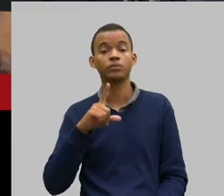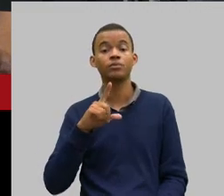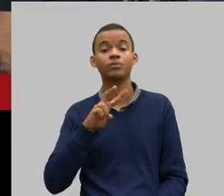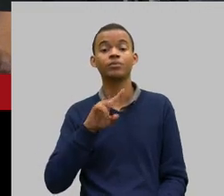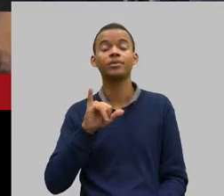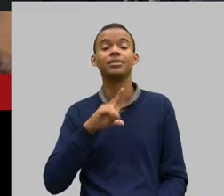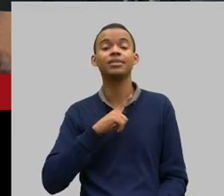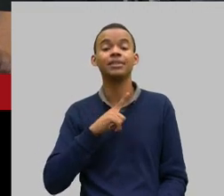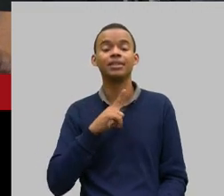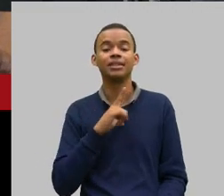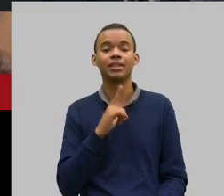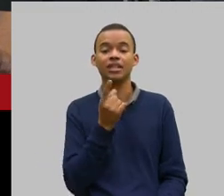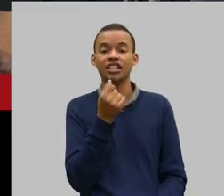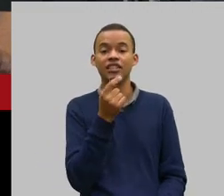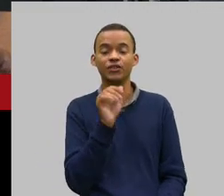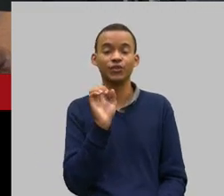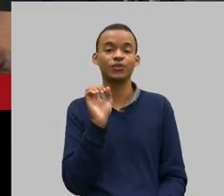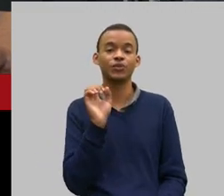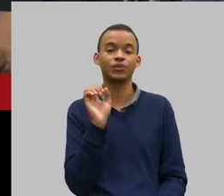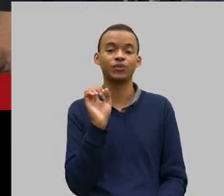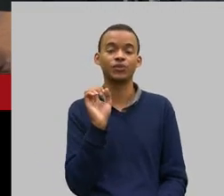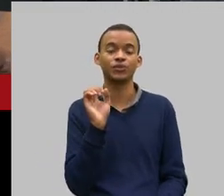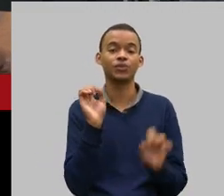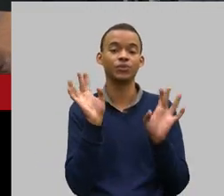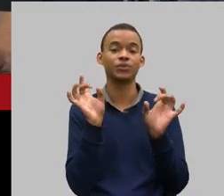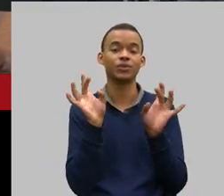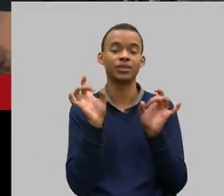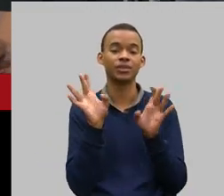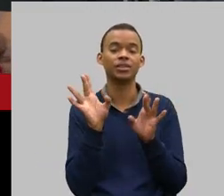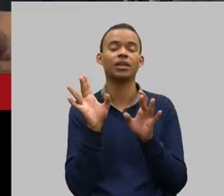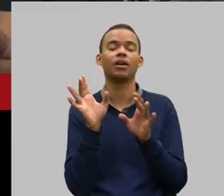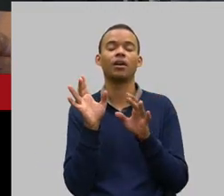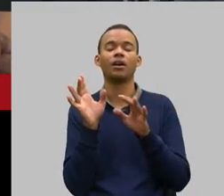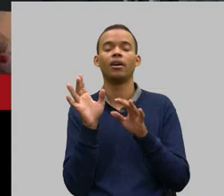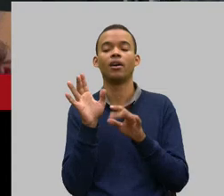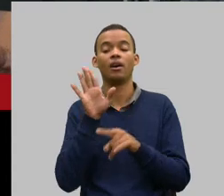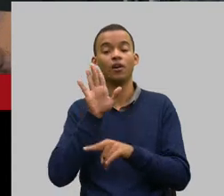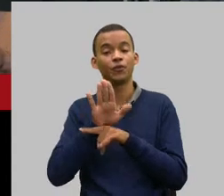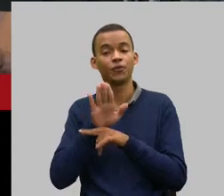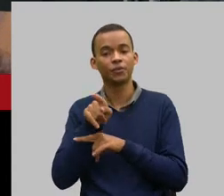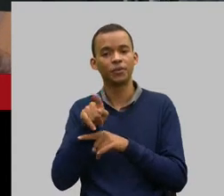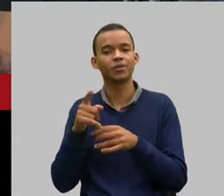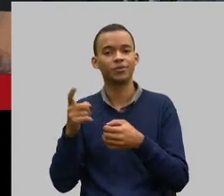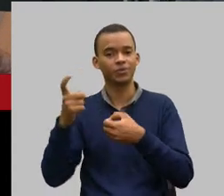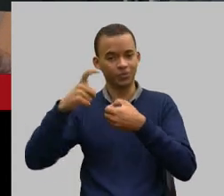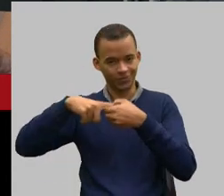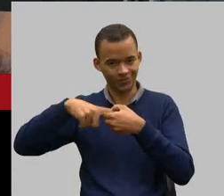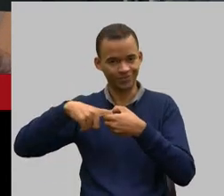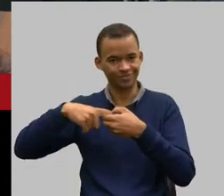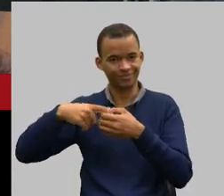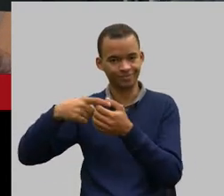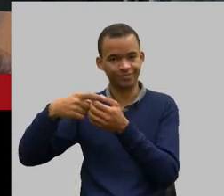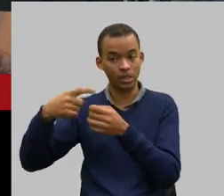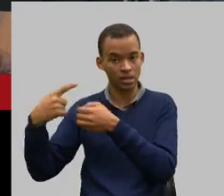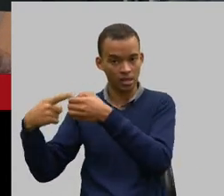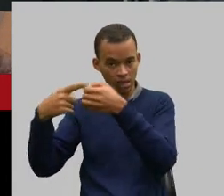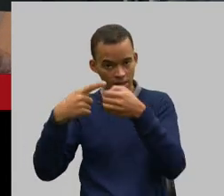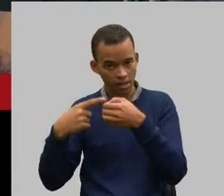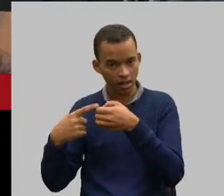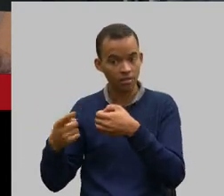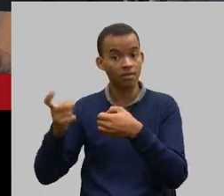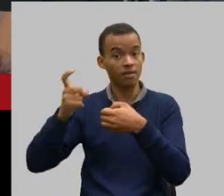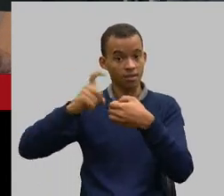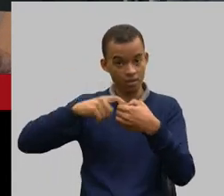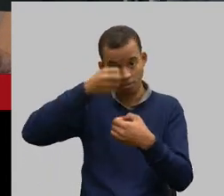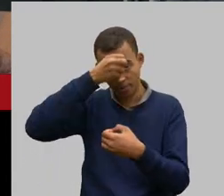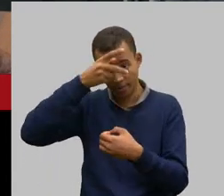as empresas localizadas em municípios livres para crescer é mais um incentivo para que as prefeituras